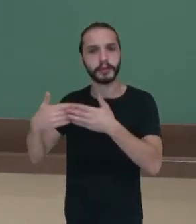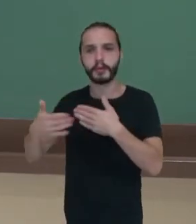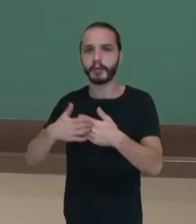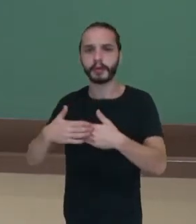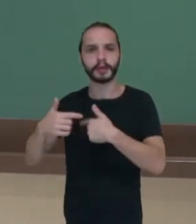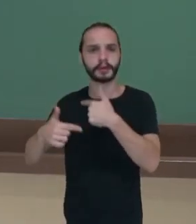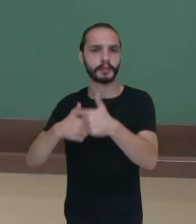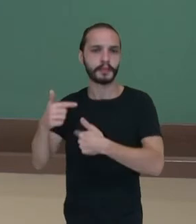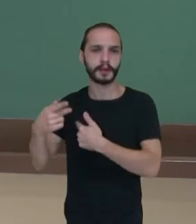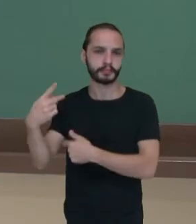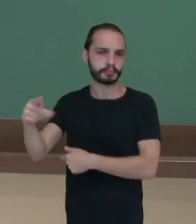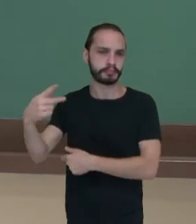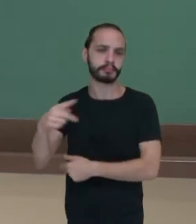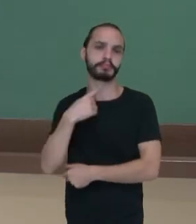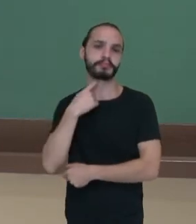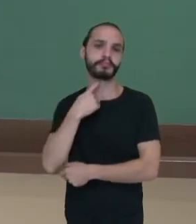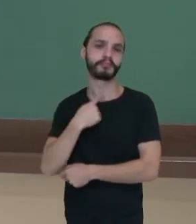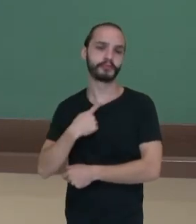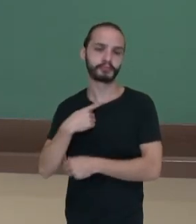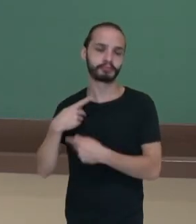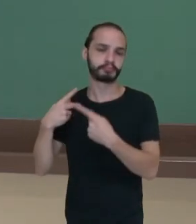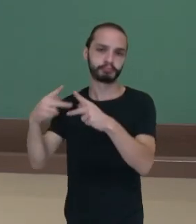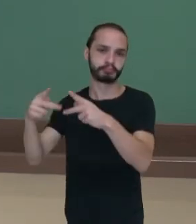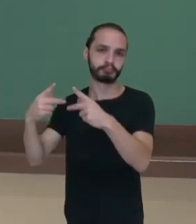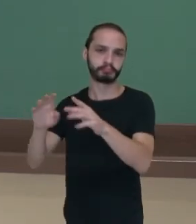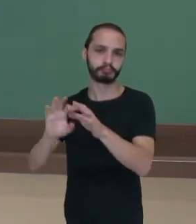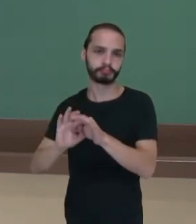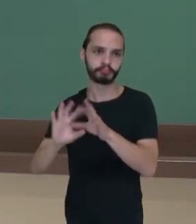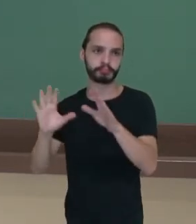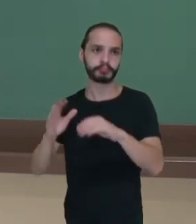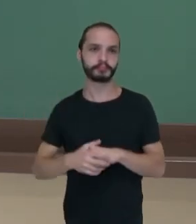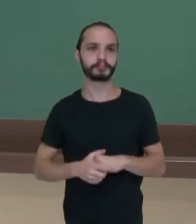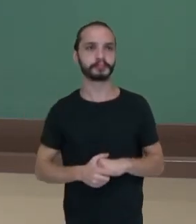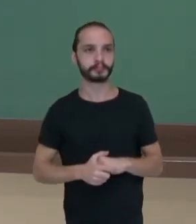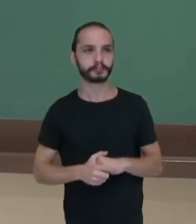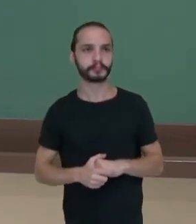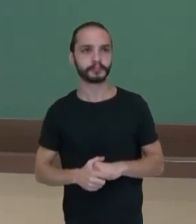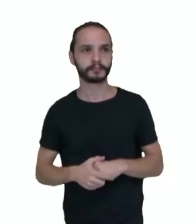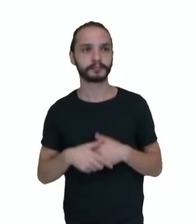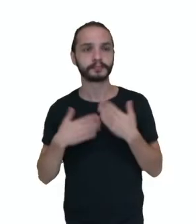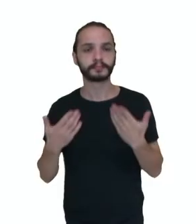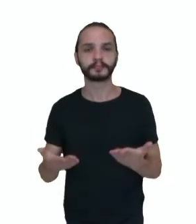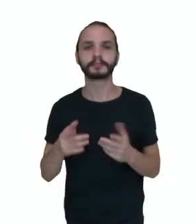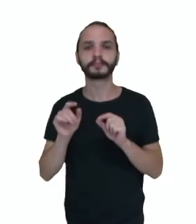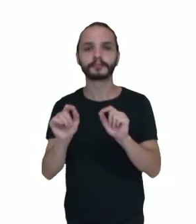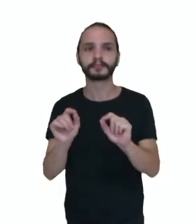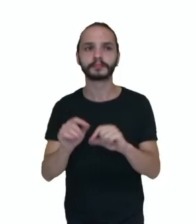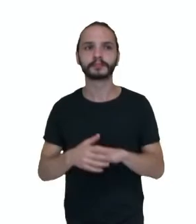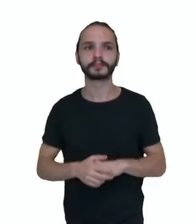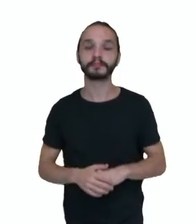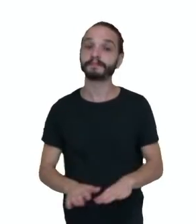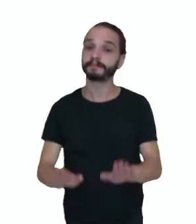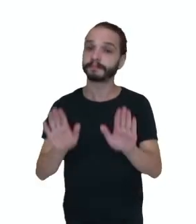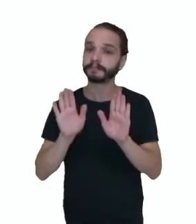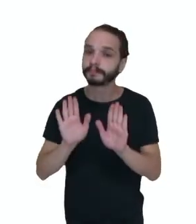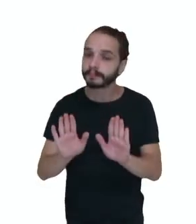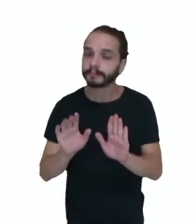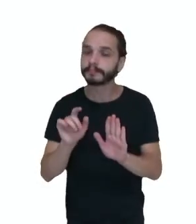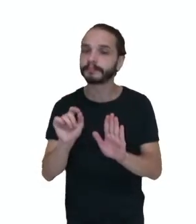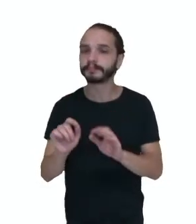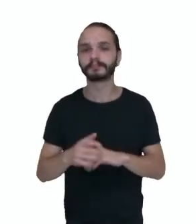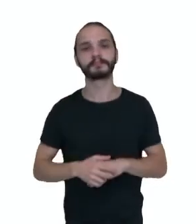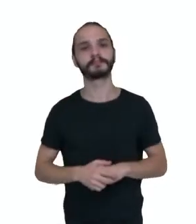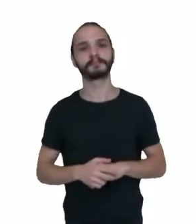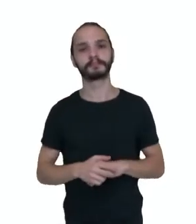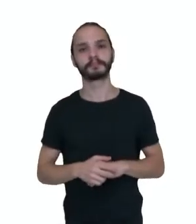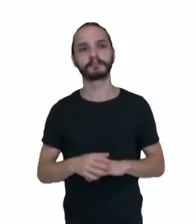sua vontade. Então, características ali desse processo de aumento. E aí, então, no entanto, o que nós vamos ter ali